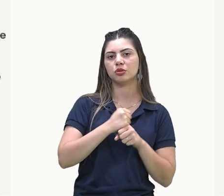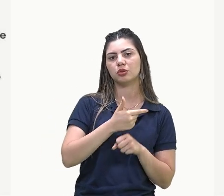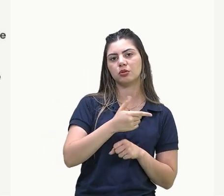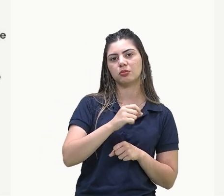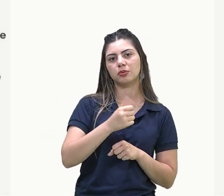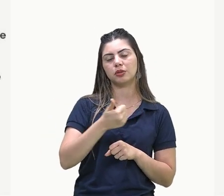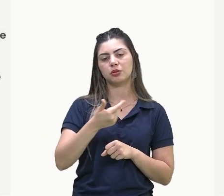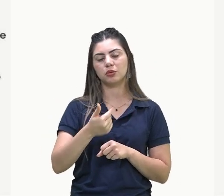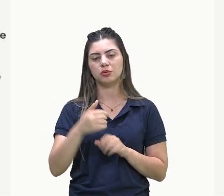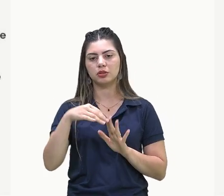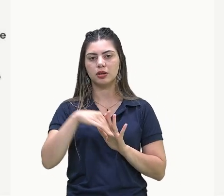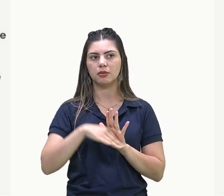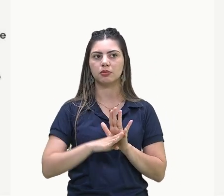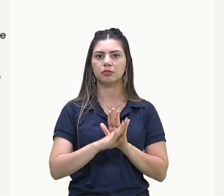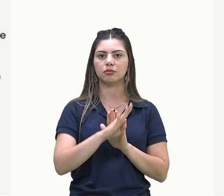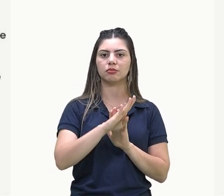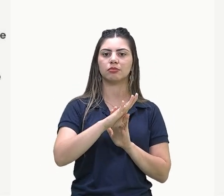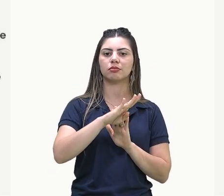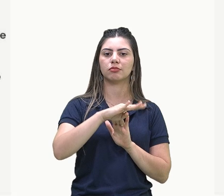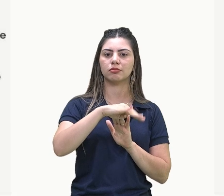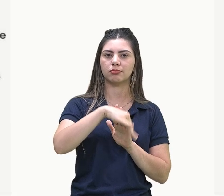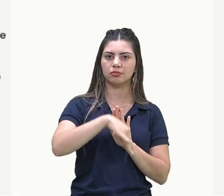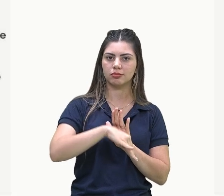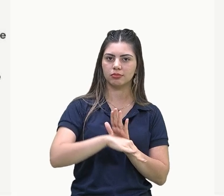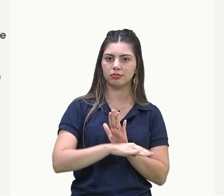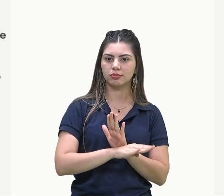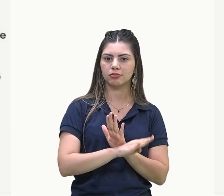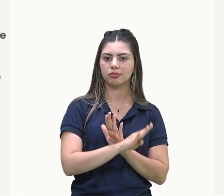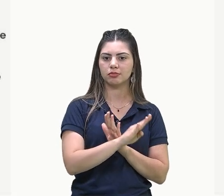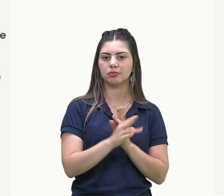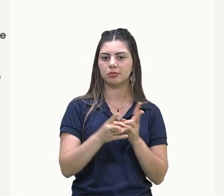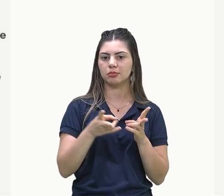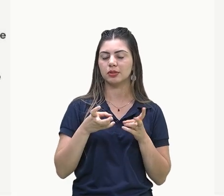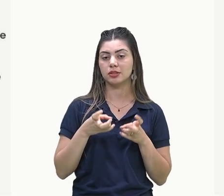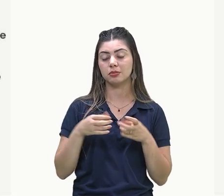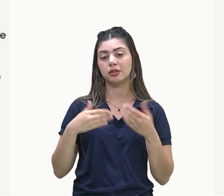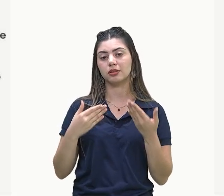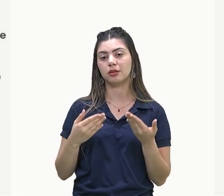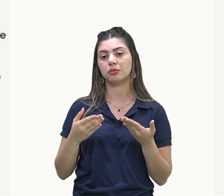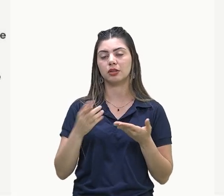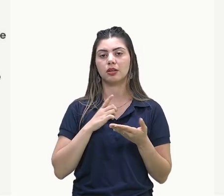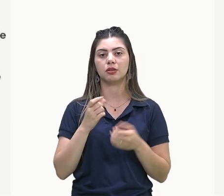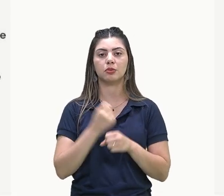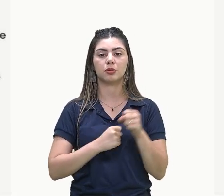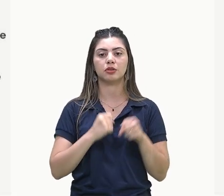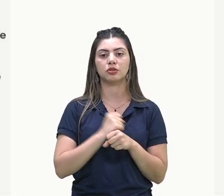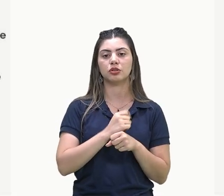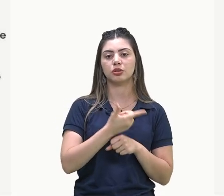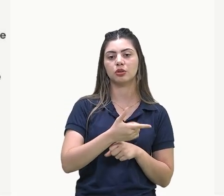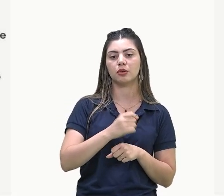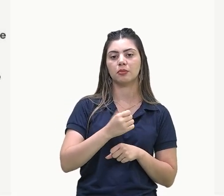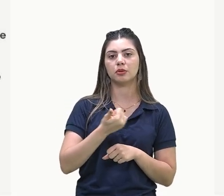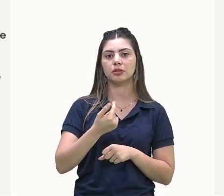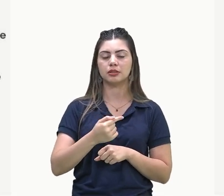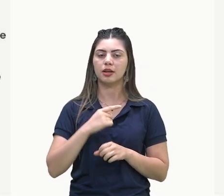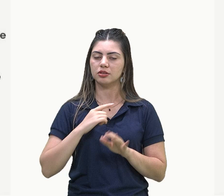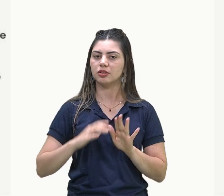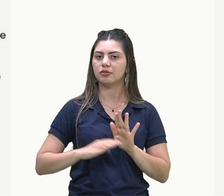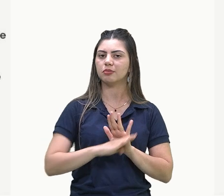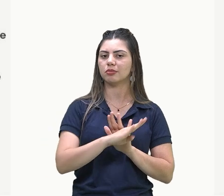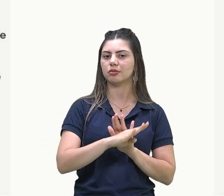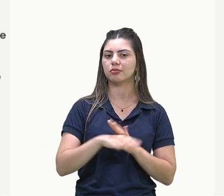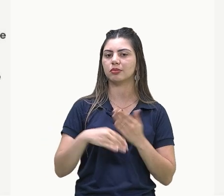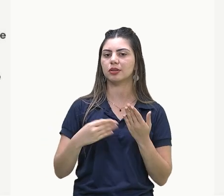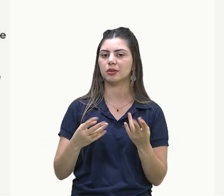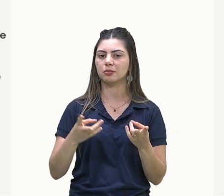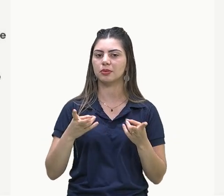sobe novamente em 2013, desce até 2016 e em 2017 tem uma leve subida. Então, a